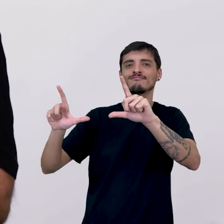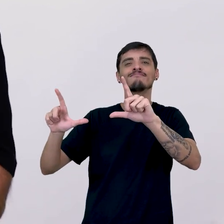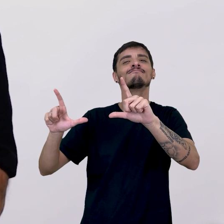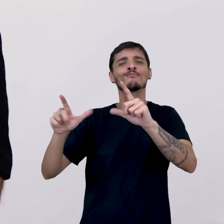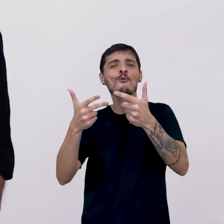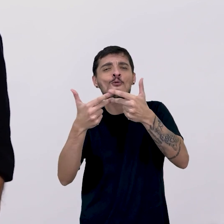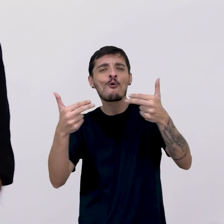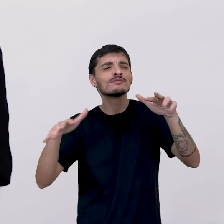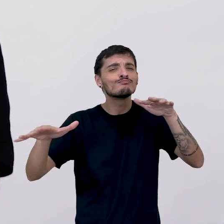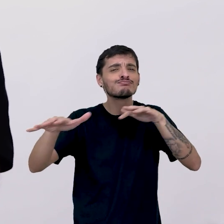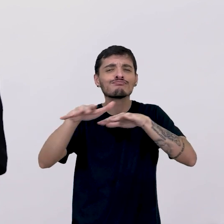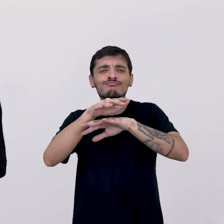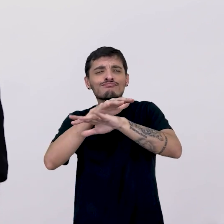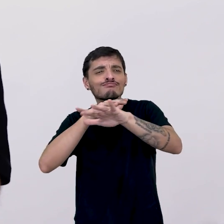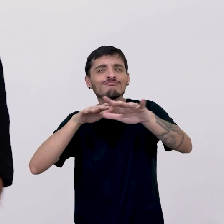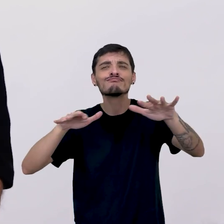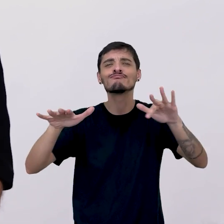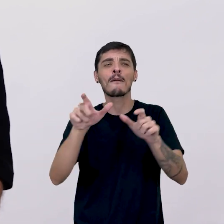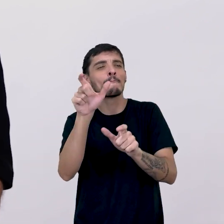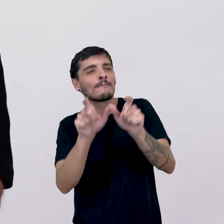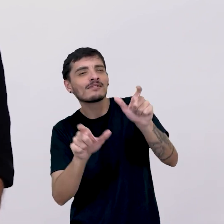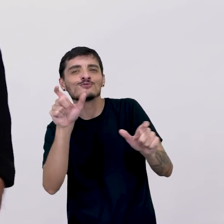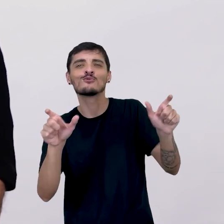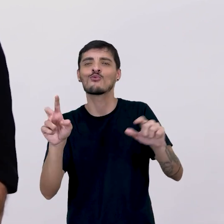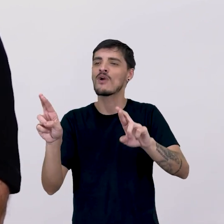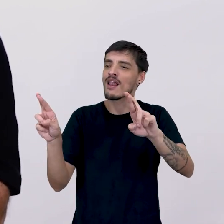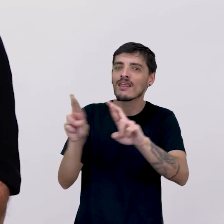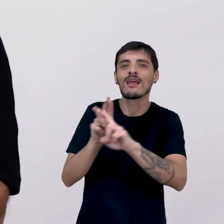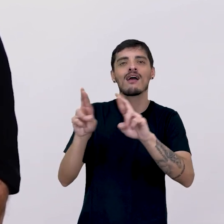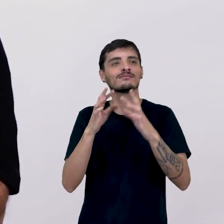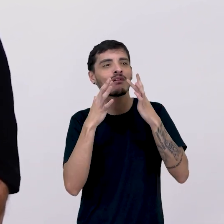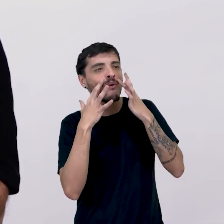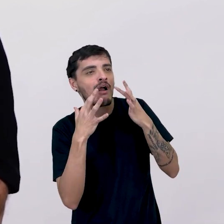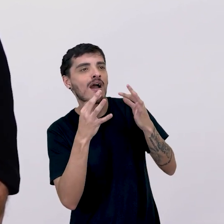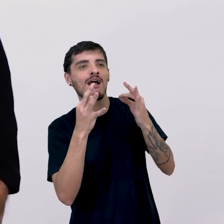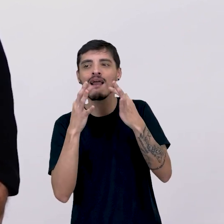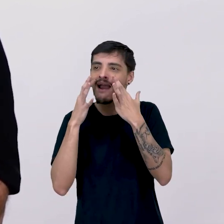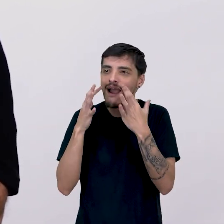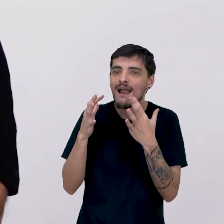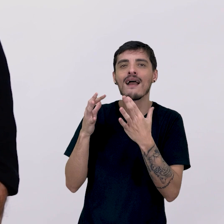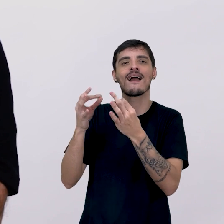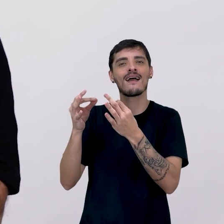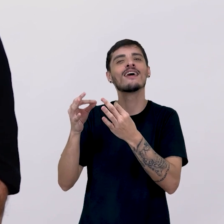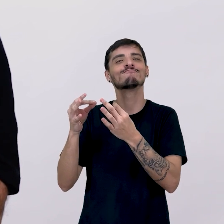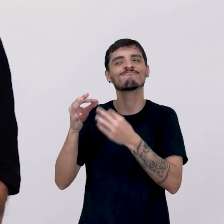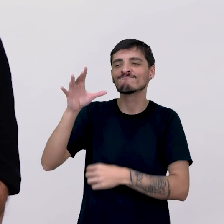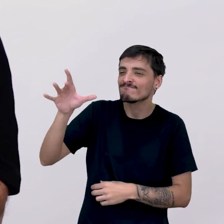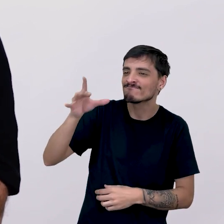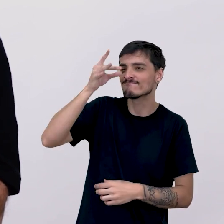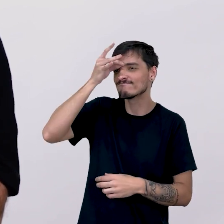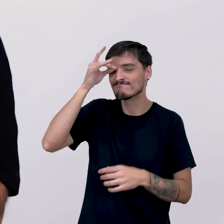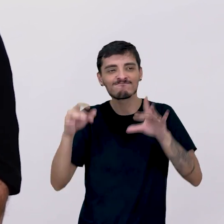funcionamentos, os sujeitos, as relações. Estar atento às situações cotidianas e enquadrá-las, garantindo